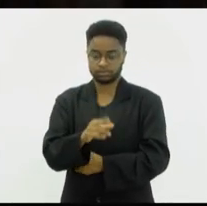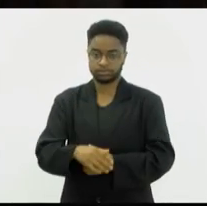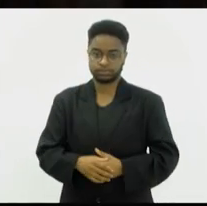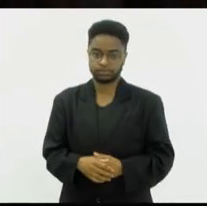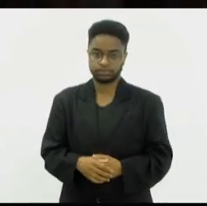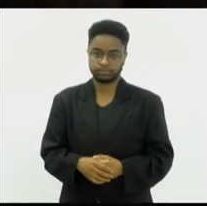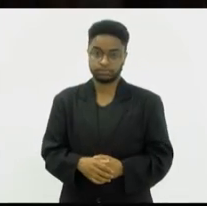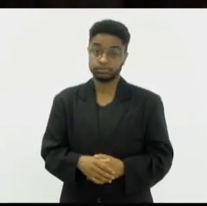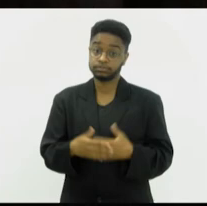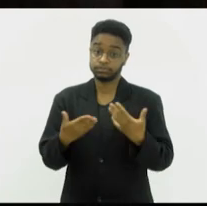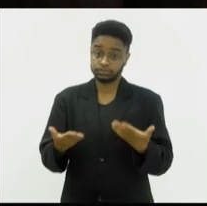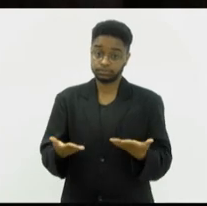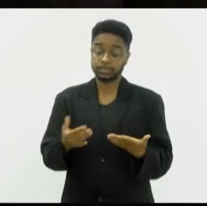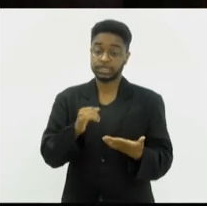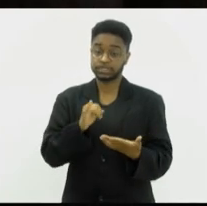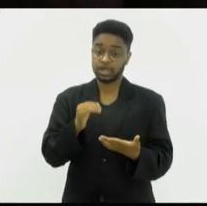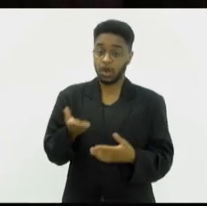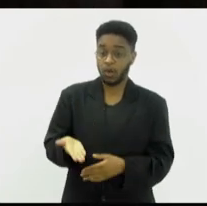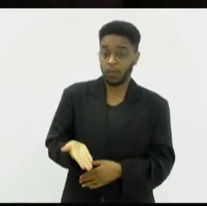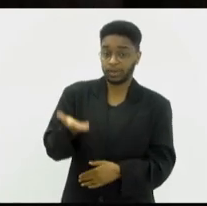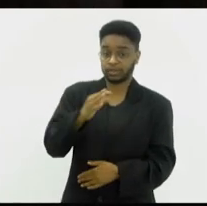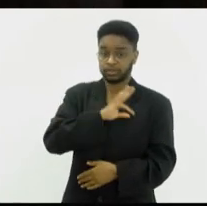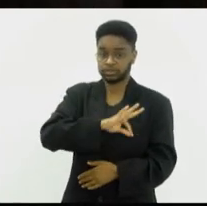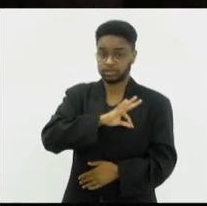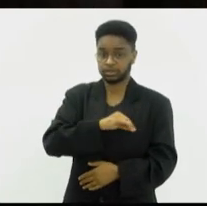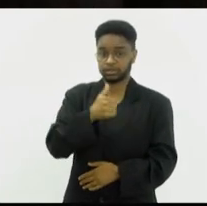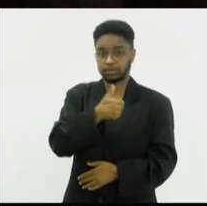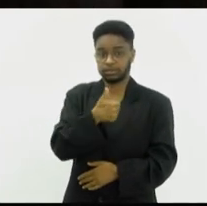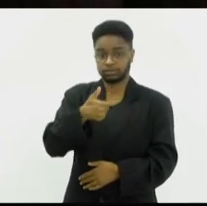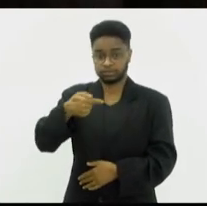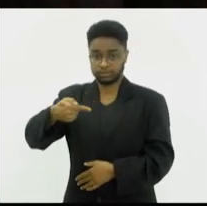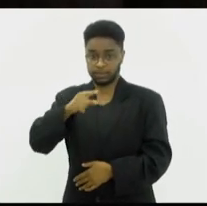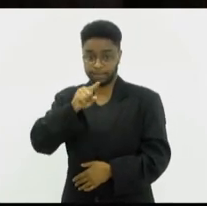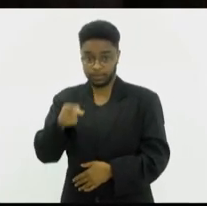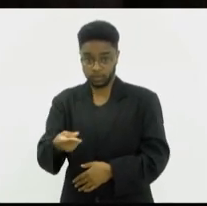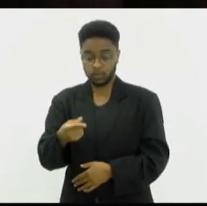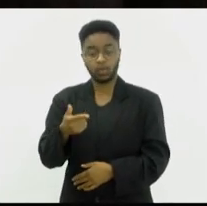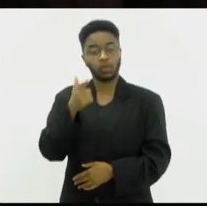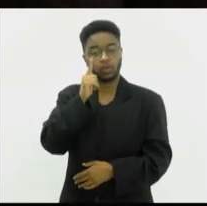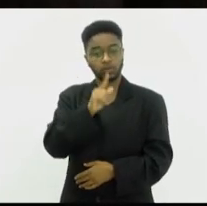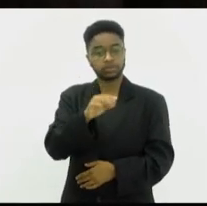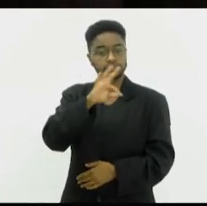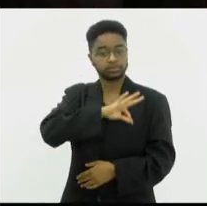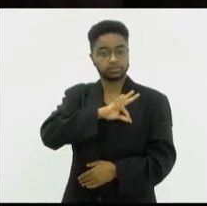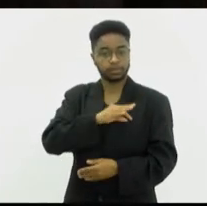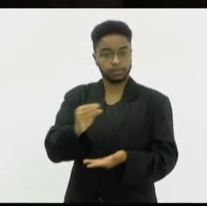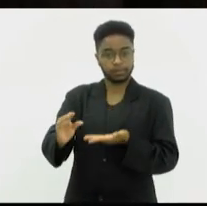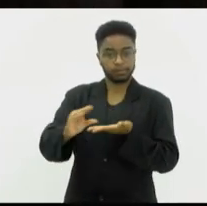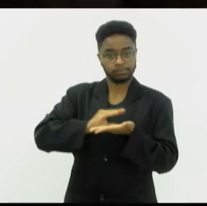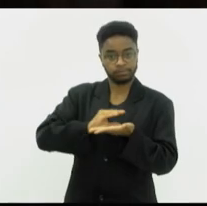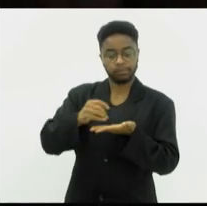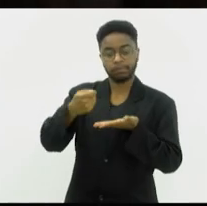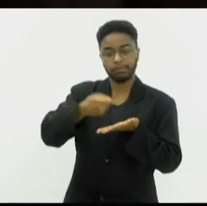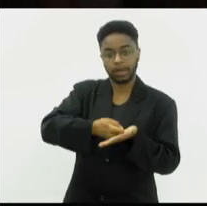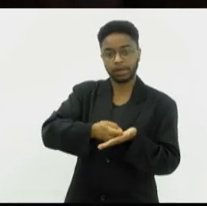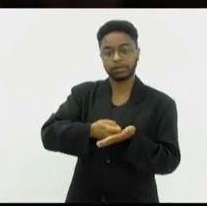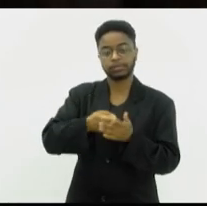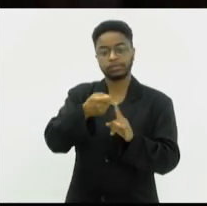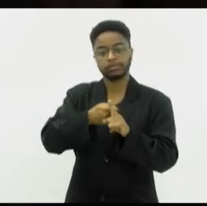Então, se ela pular para 117, ela vai ter uma remuneração total mensal